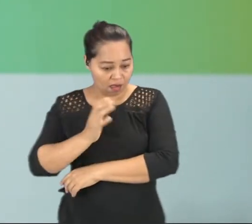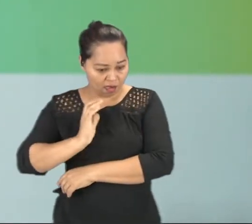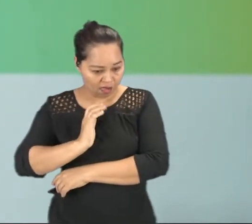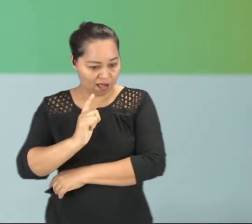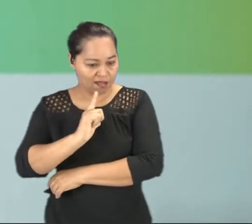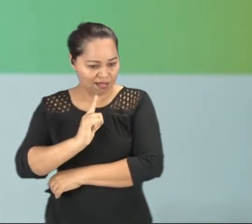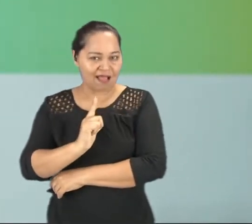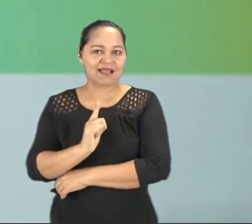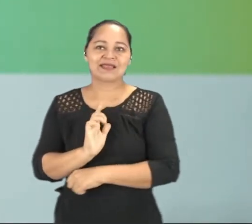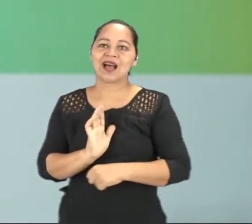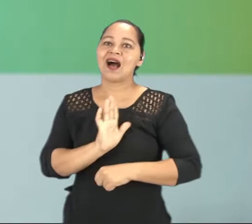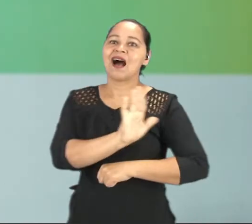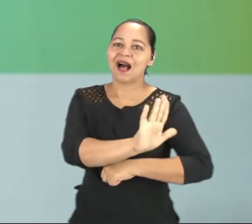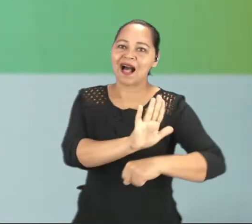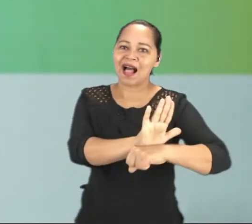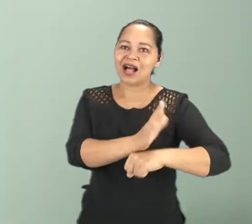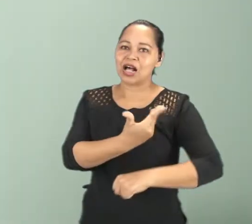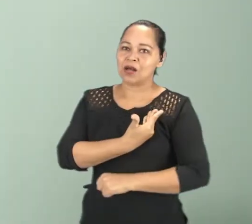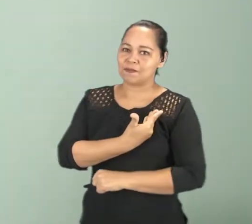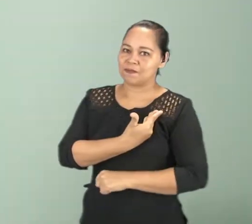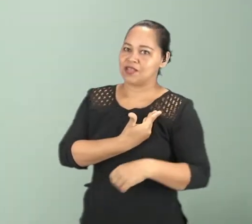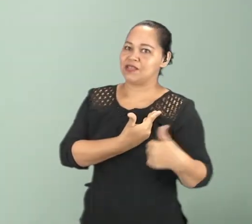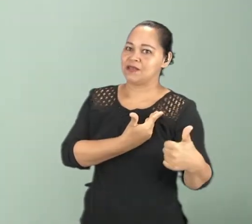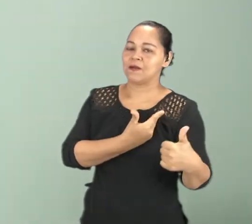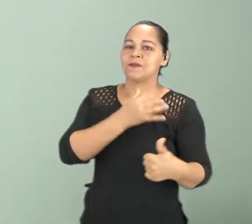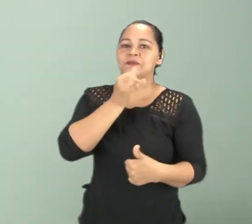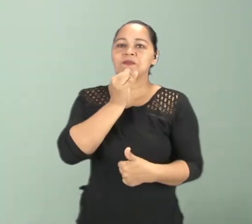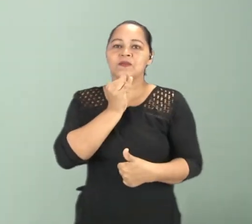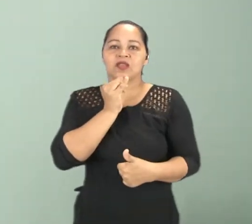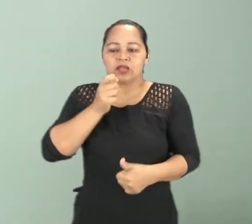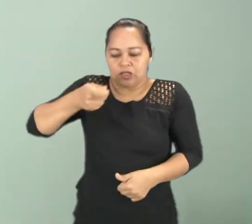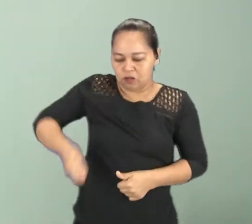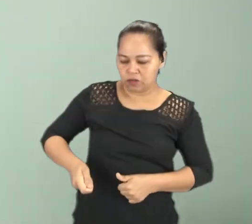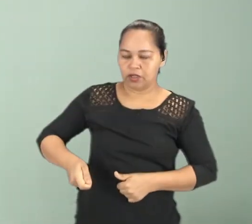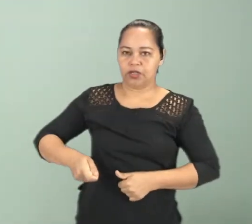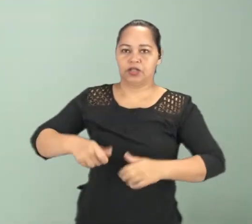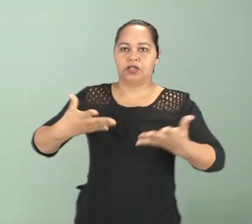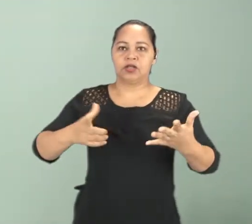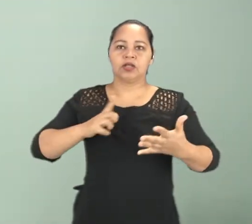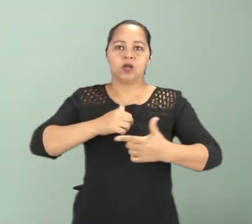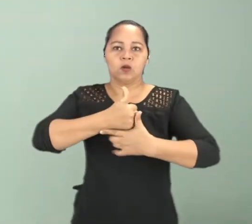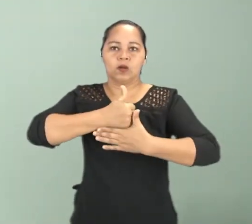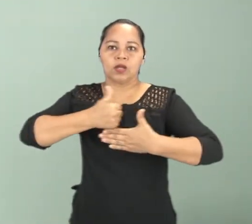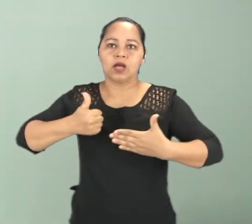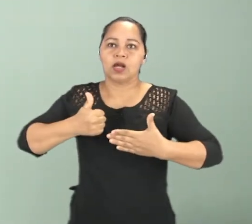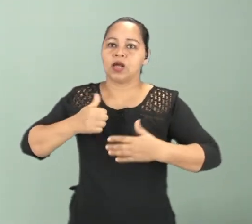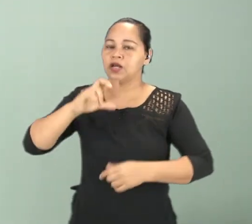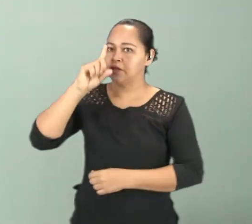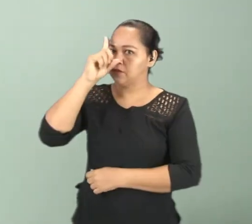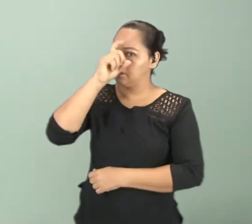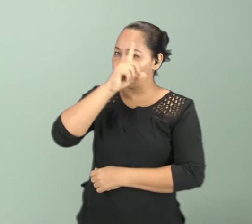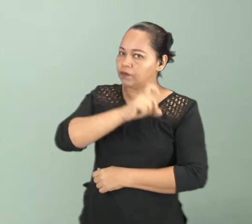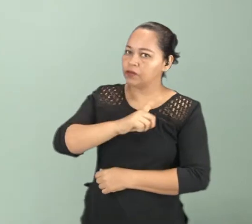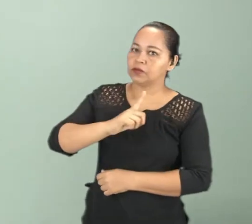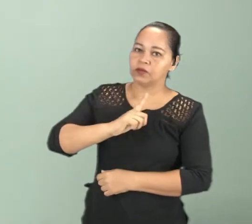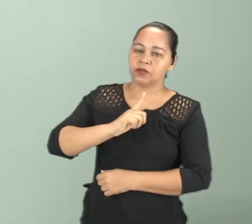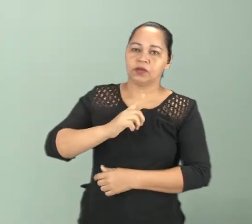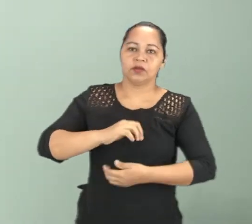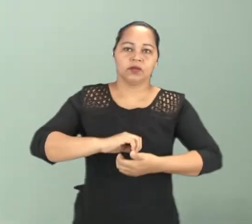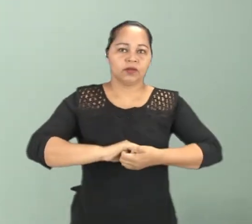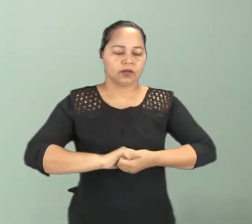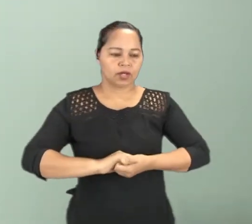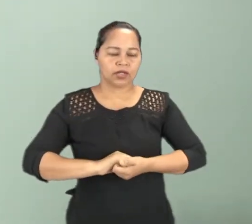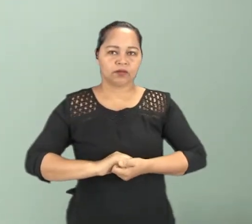aquilo que as pessoas são. Por exemplo, serem honestas, terem caráter, falar a verdade, tá ok? São valores